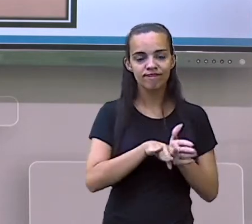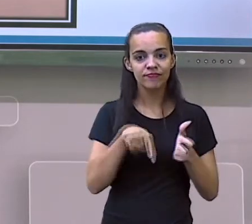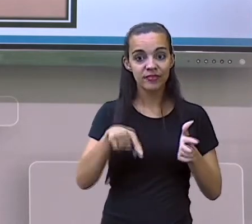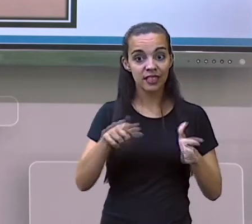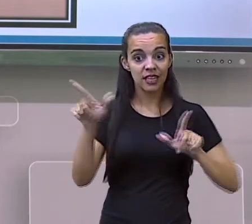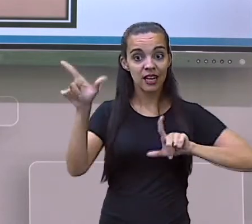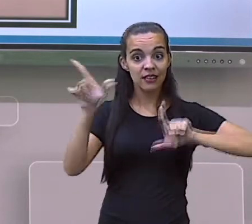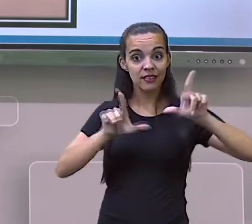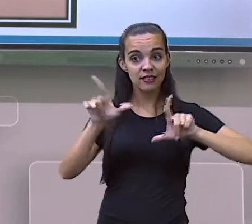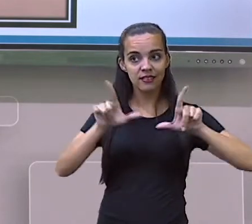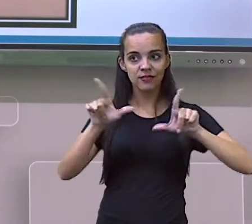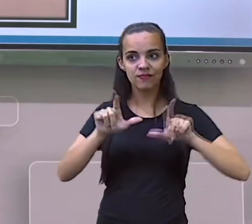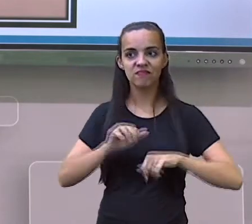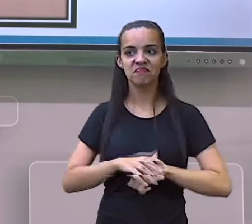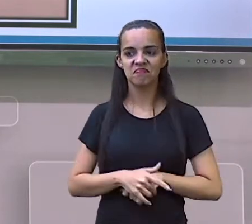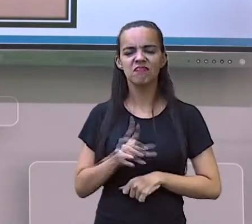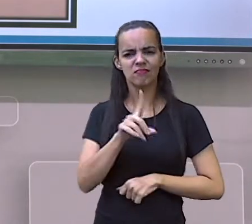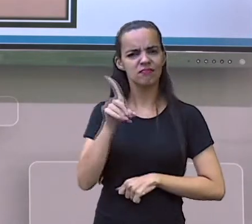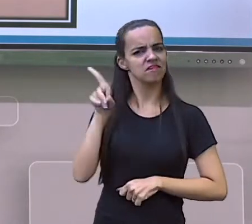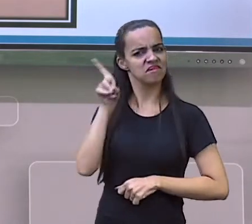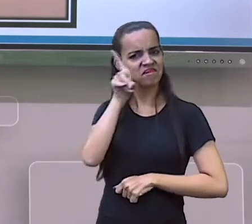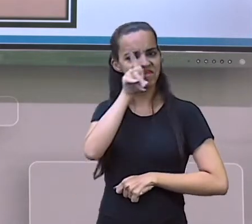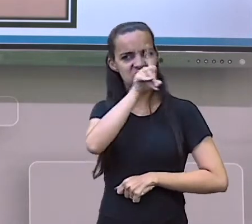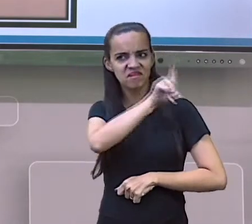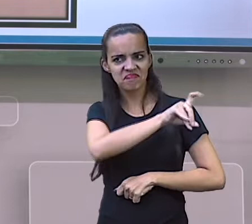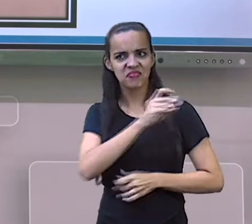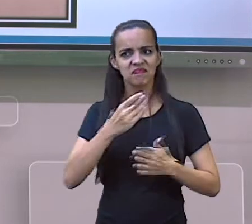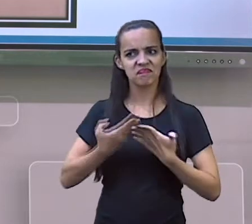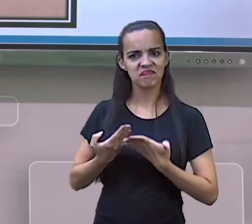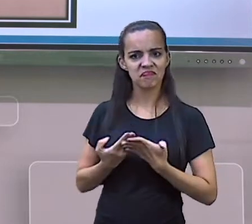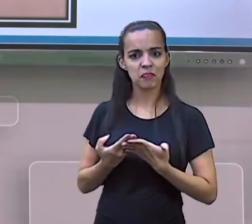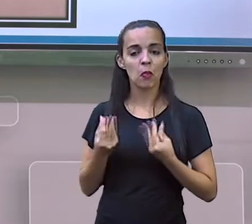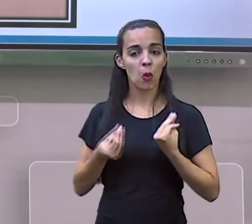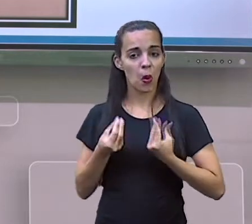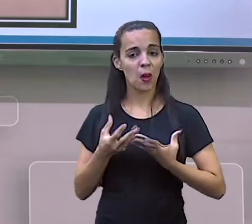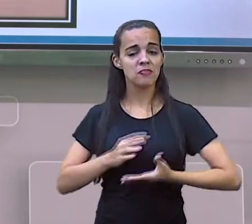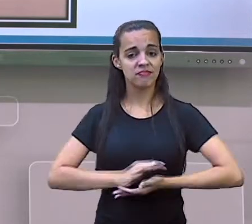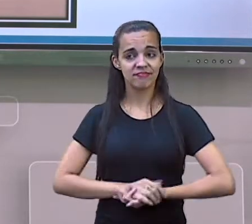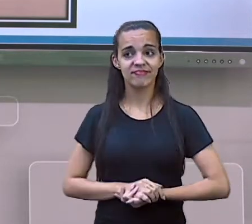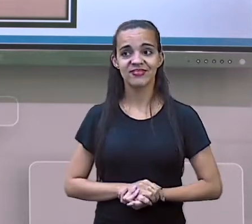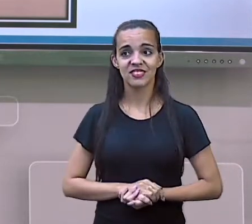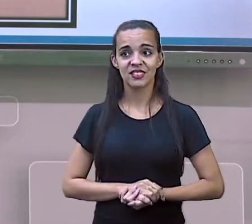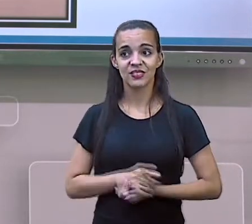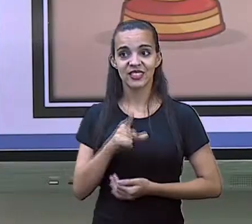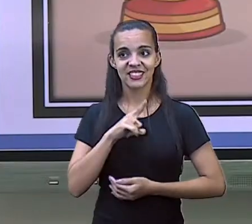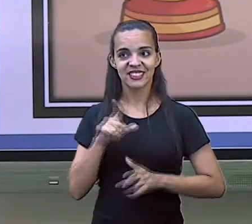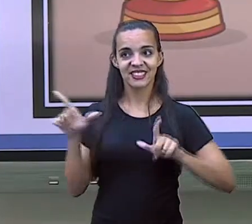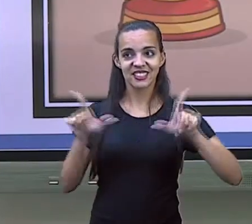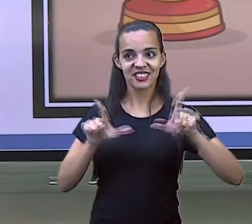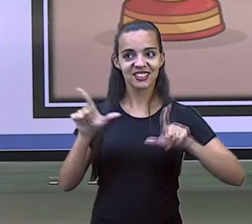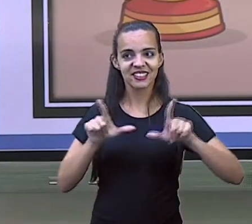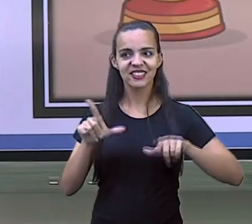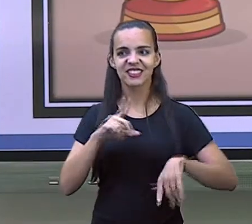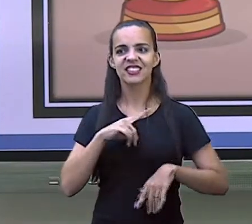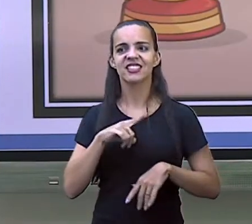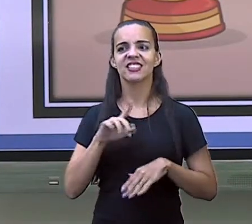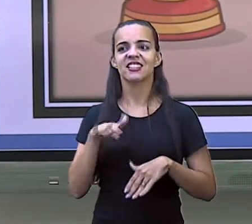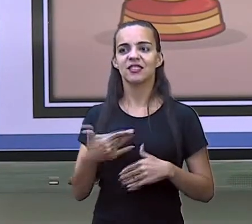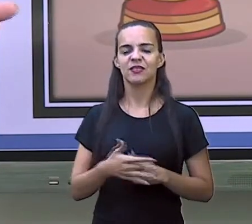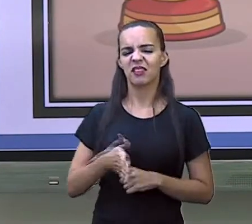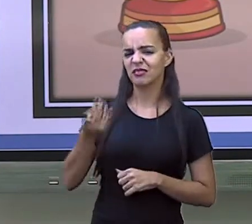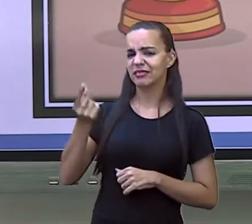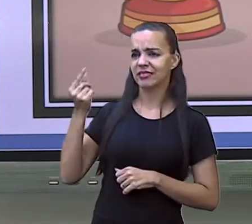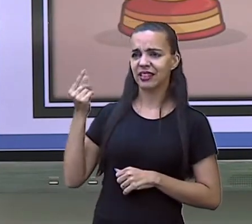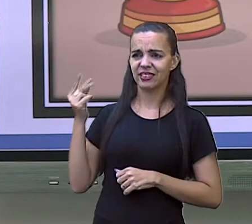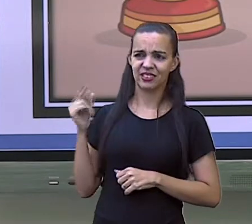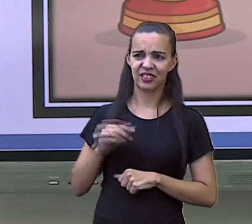televisão. Difícil imaginar um tempo sem a televisão, né? Que vocês ainda não são nem da